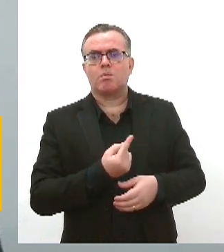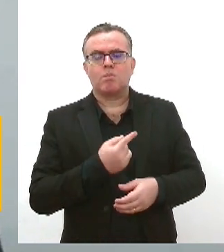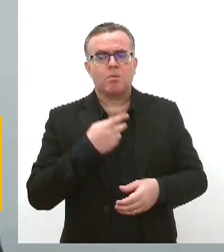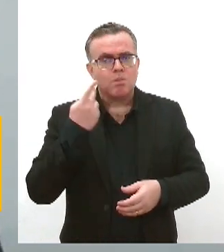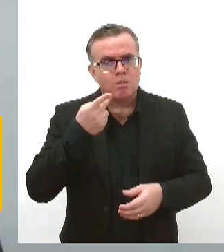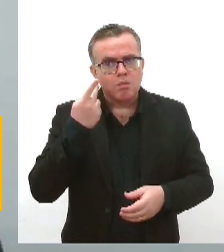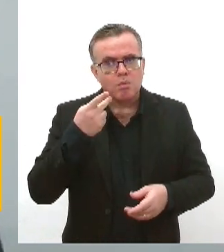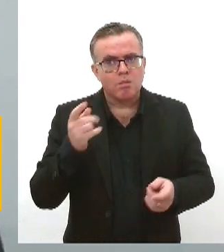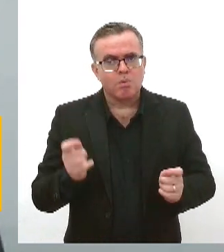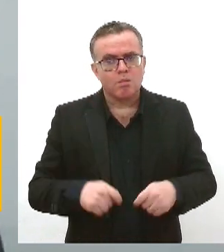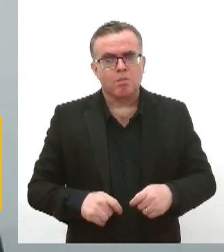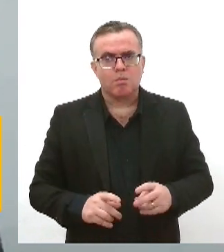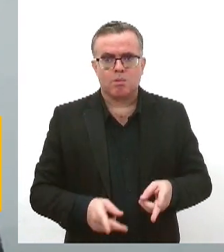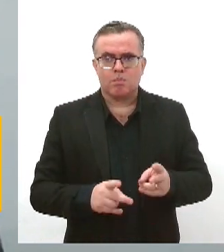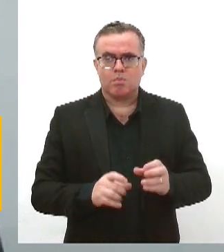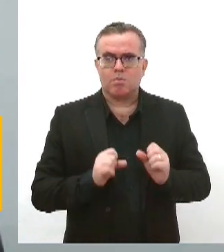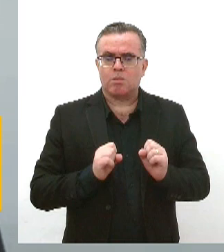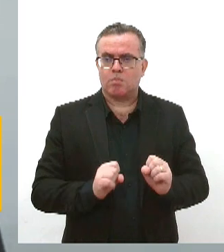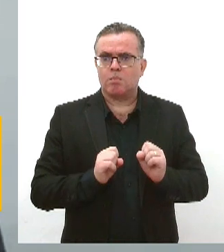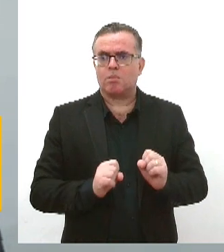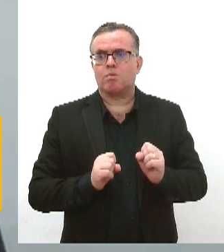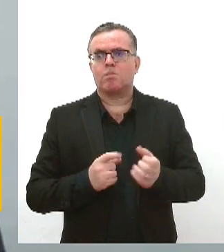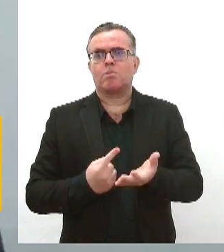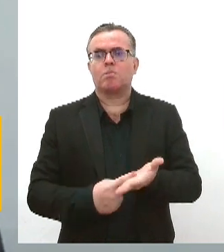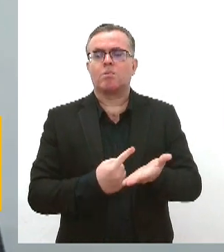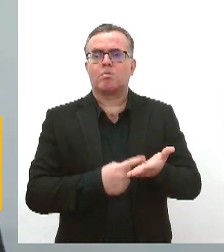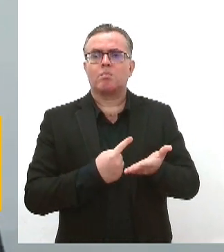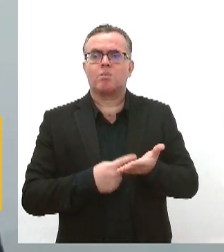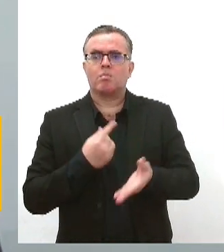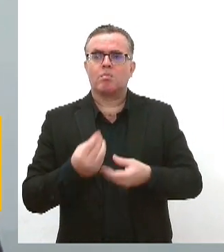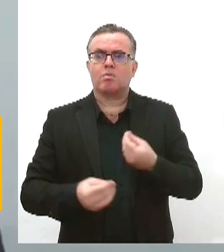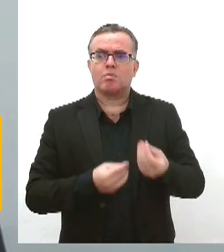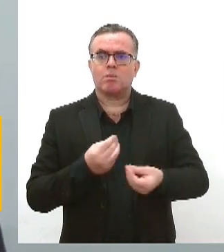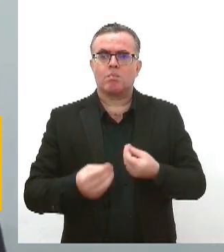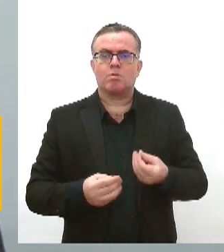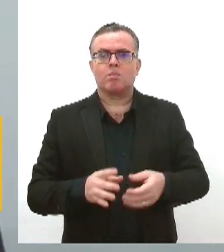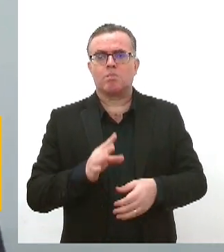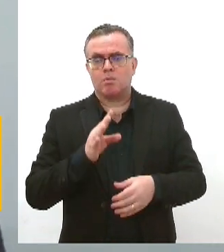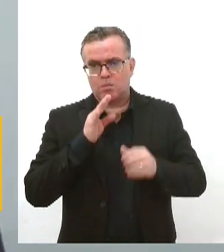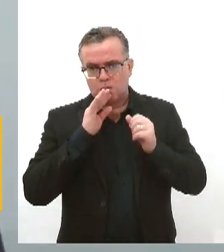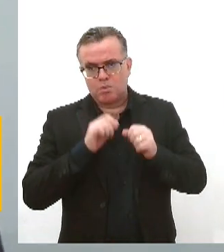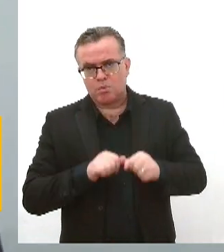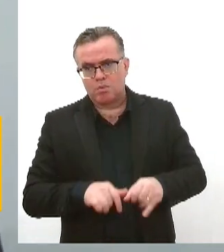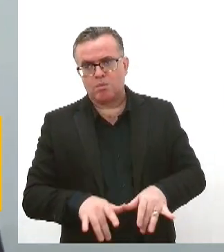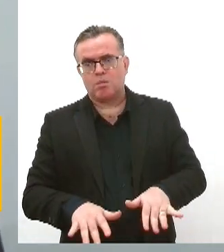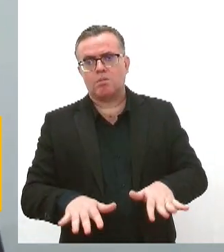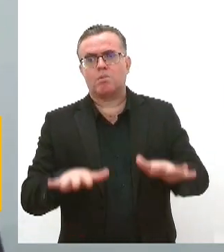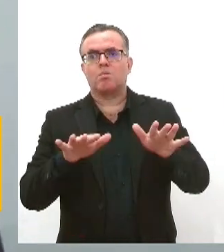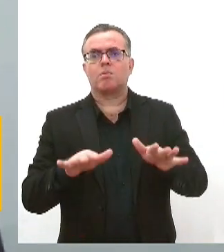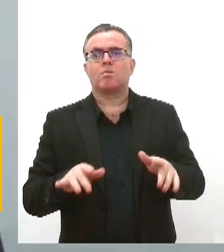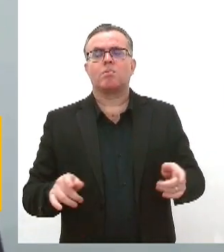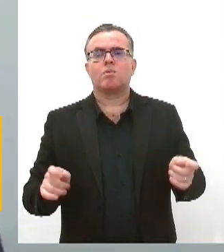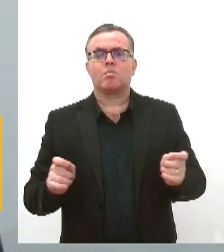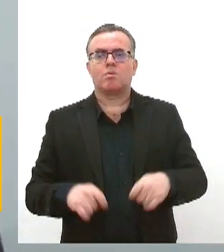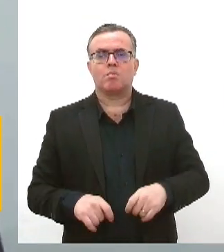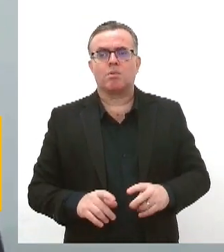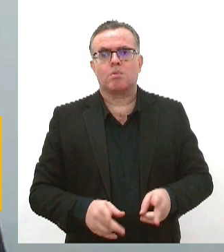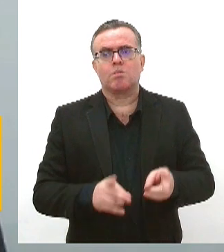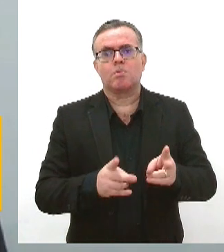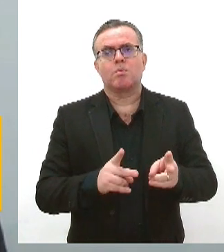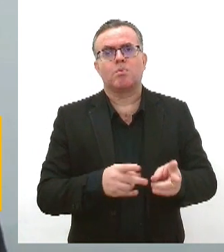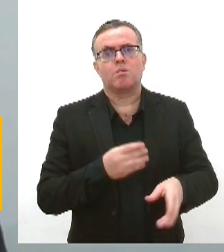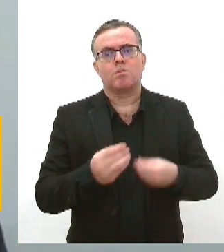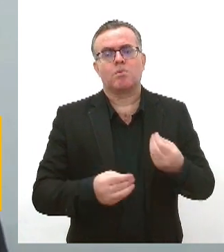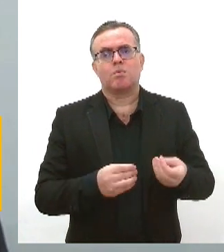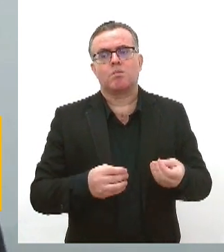que podemos estar fomentando o conhecimento, tanto no segmento turismo, como de